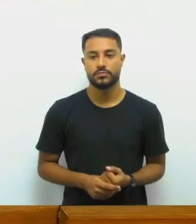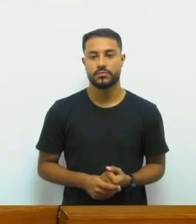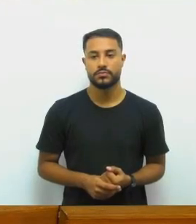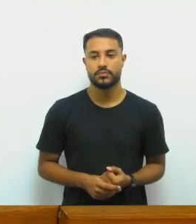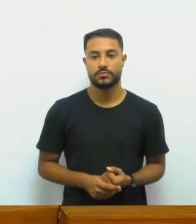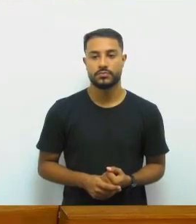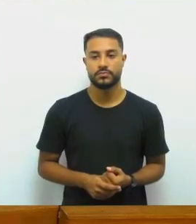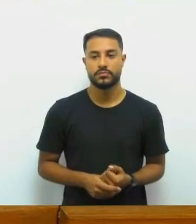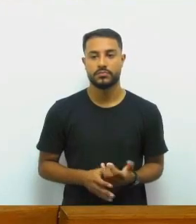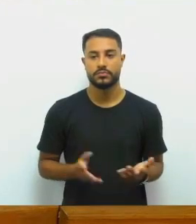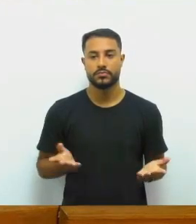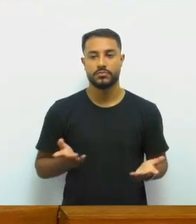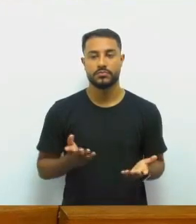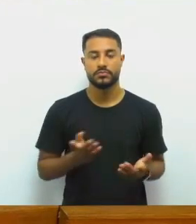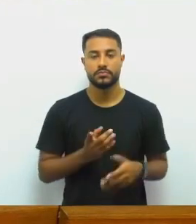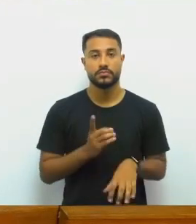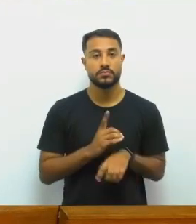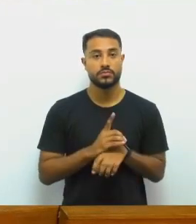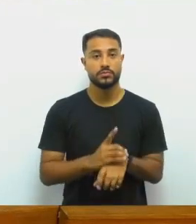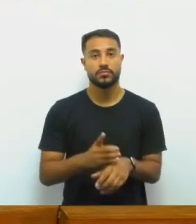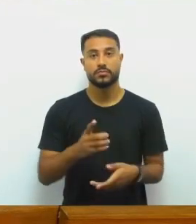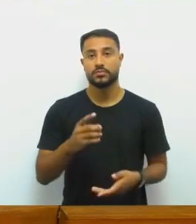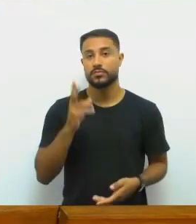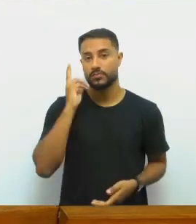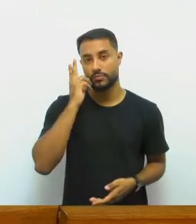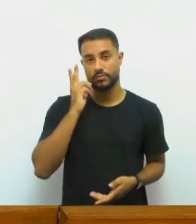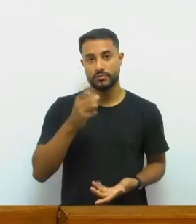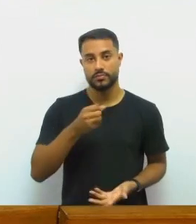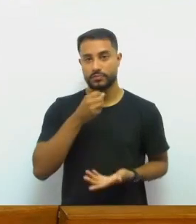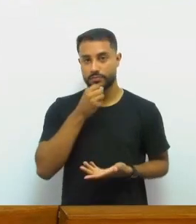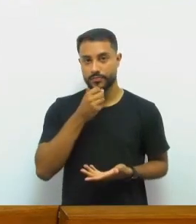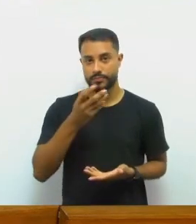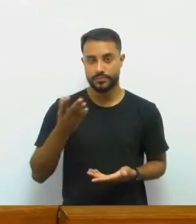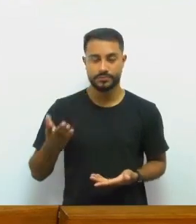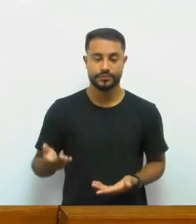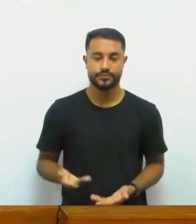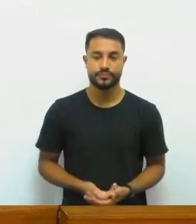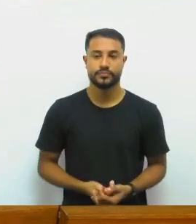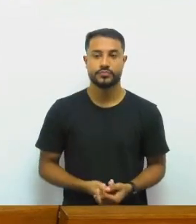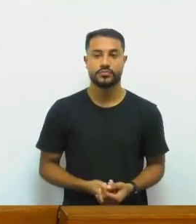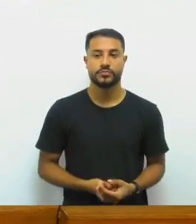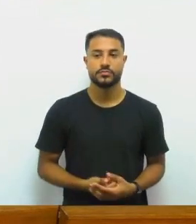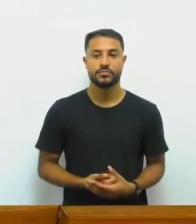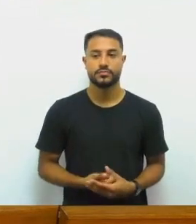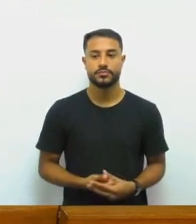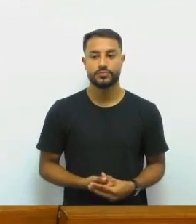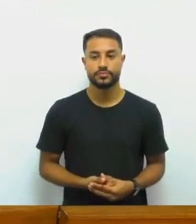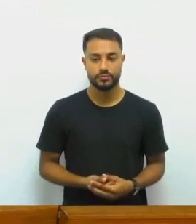Com a palavra, o excelentíssimo vereador Charles Neves.